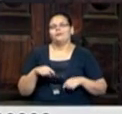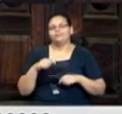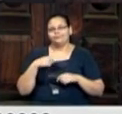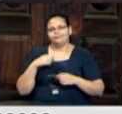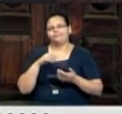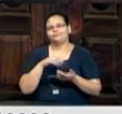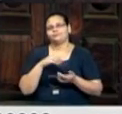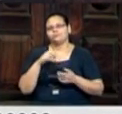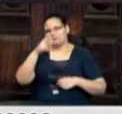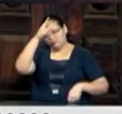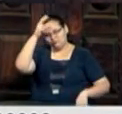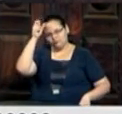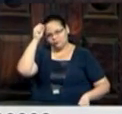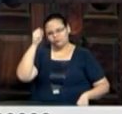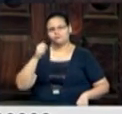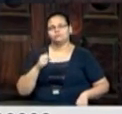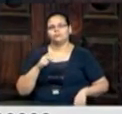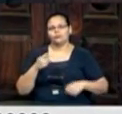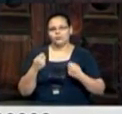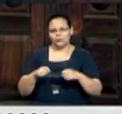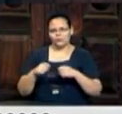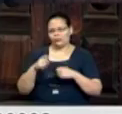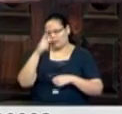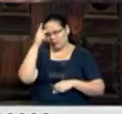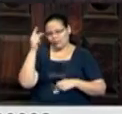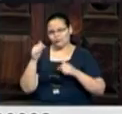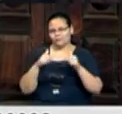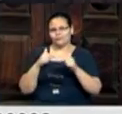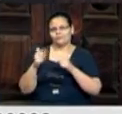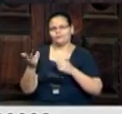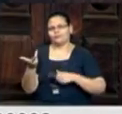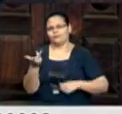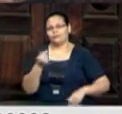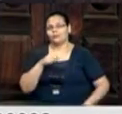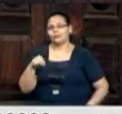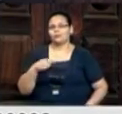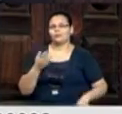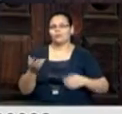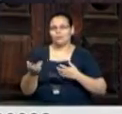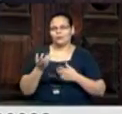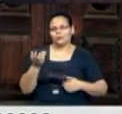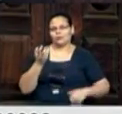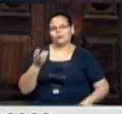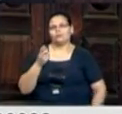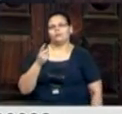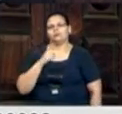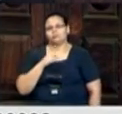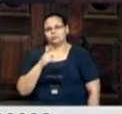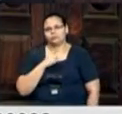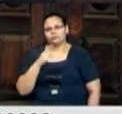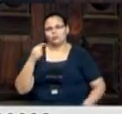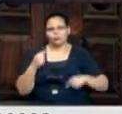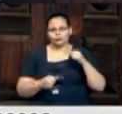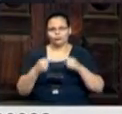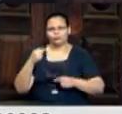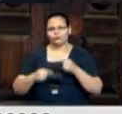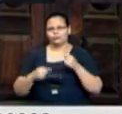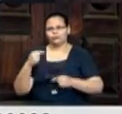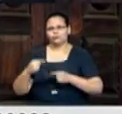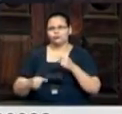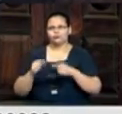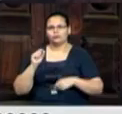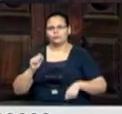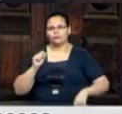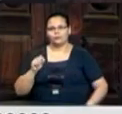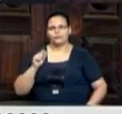estão precisando de pessoas qualificadas. O que nós queremos é exatamente que haja uma política que